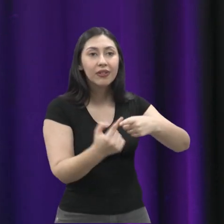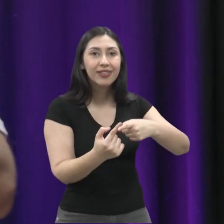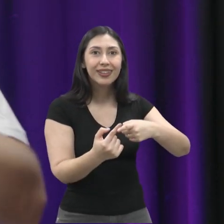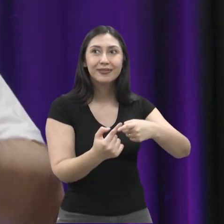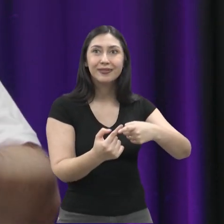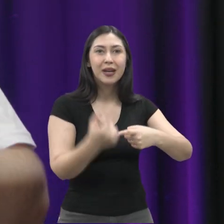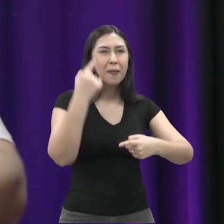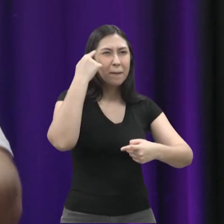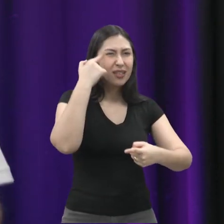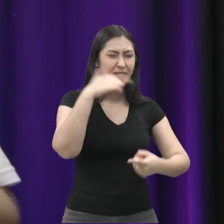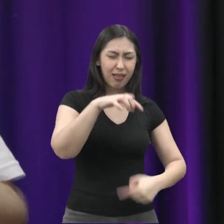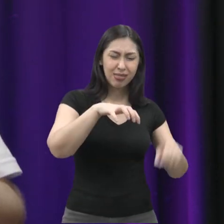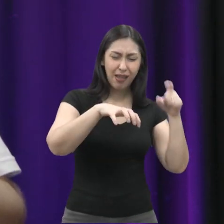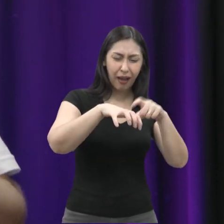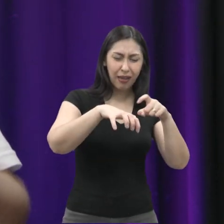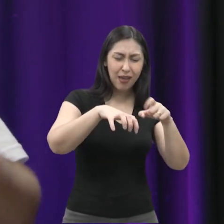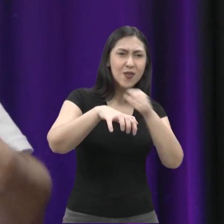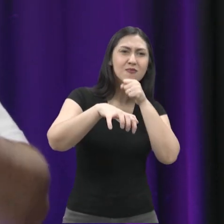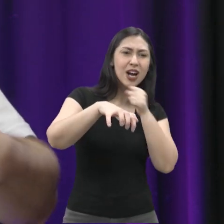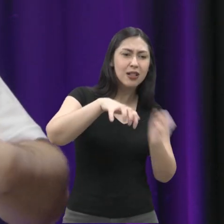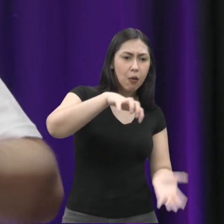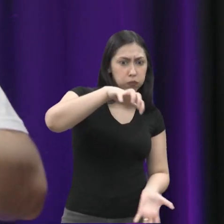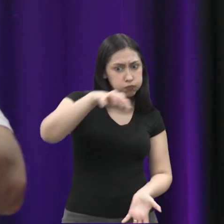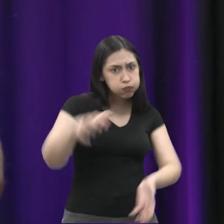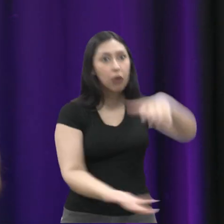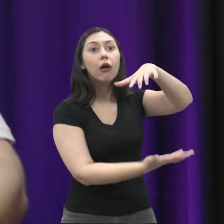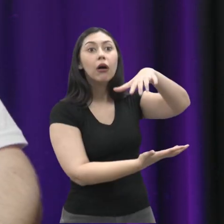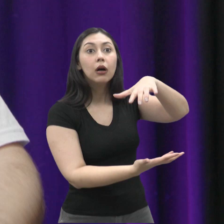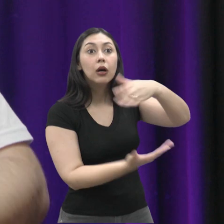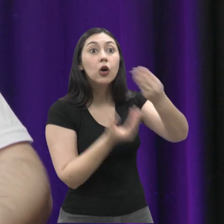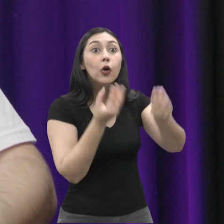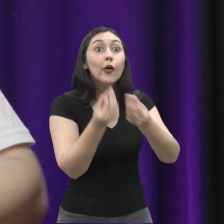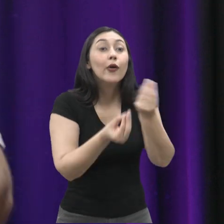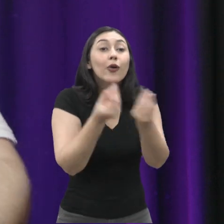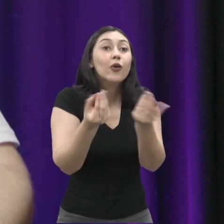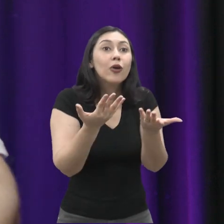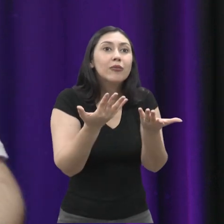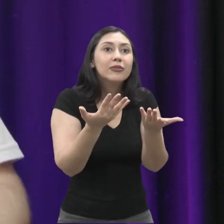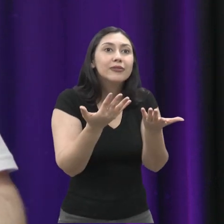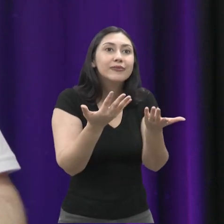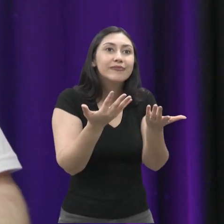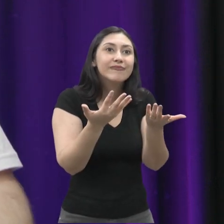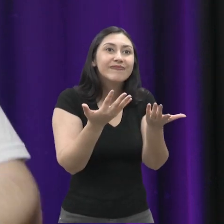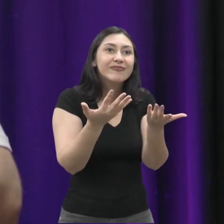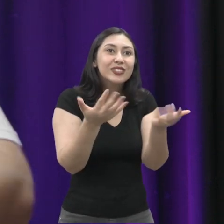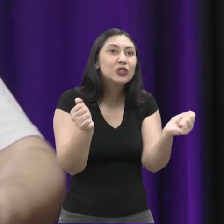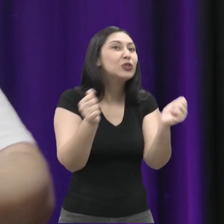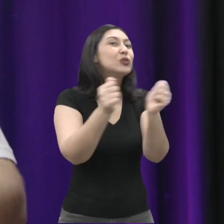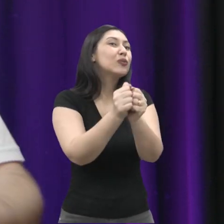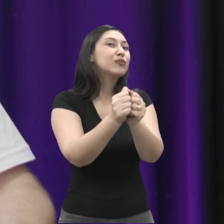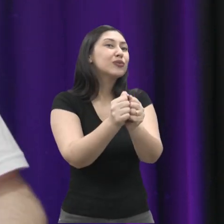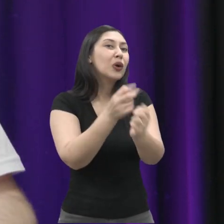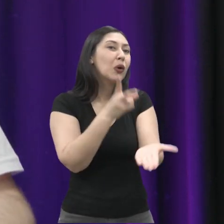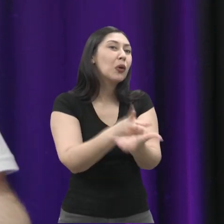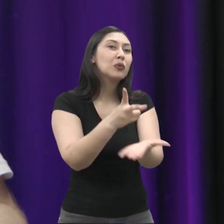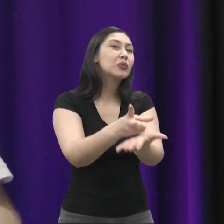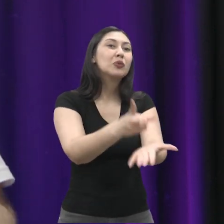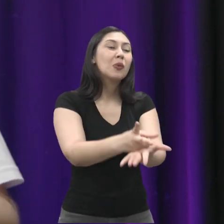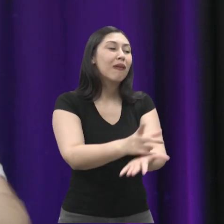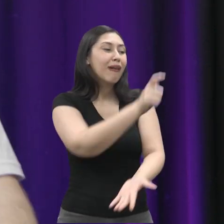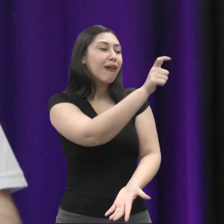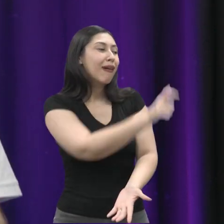o que saiu ultrapassado, como é que a gente vai deixar o símbolo do que saiu aqui junto com a gente?